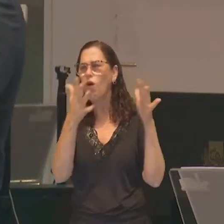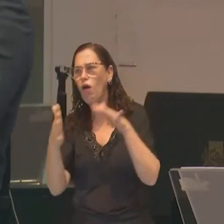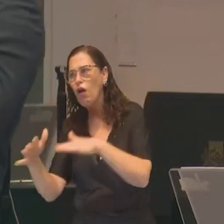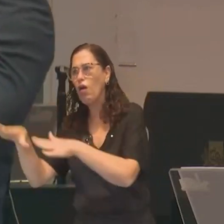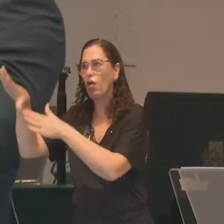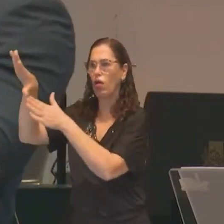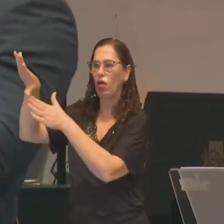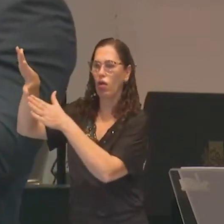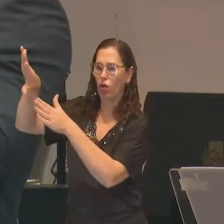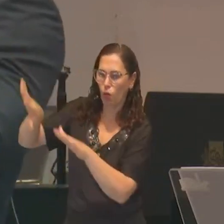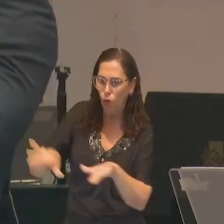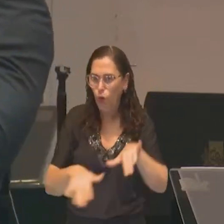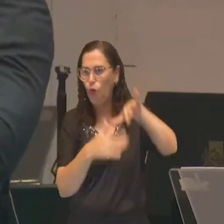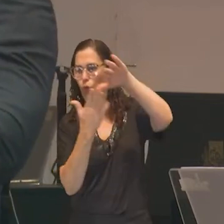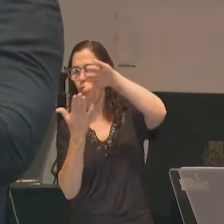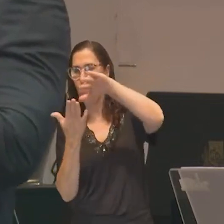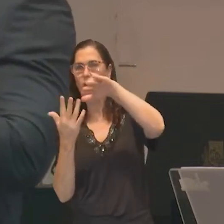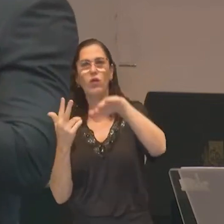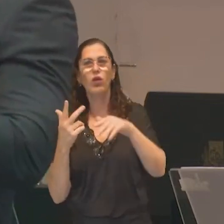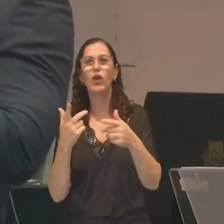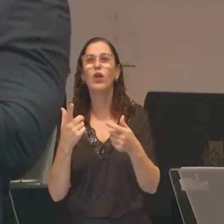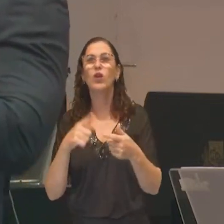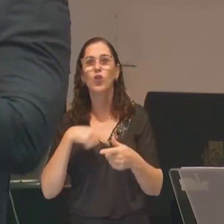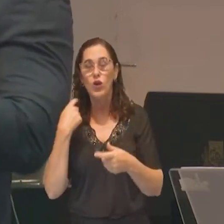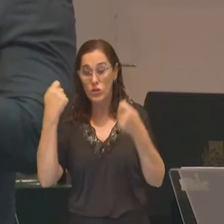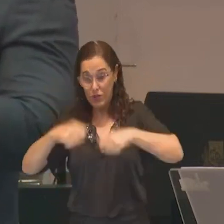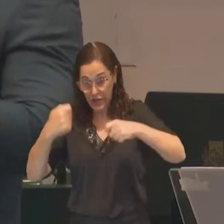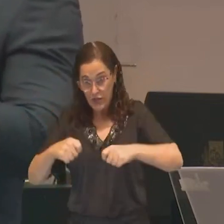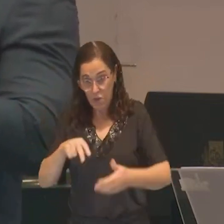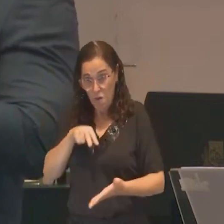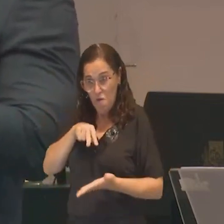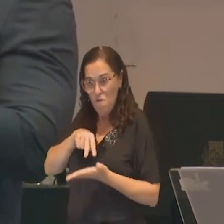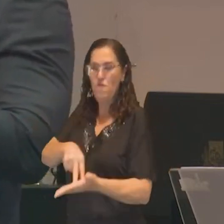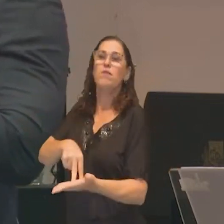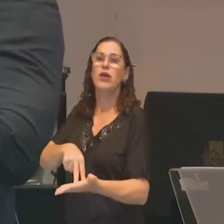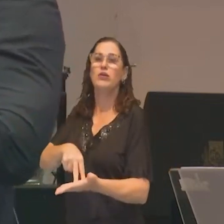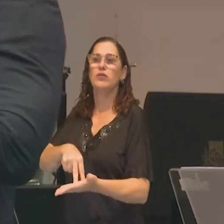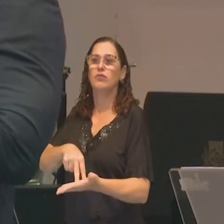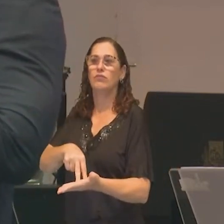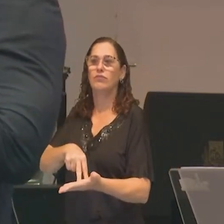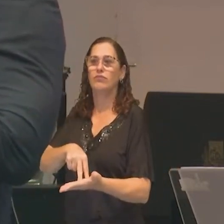um lado e ora vão para o outro. Nós precisamos ter firmeza.